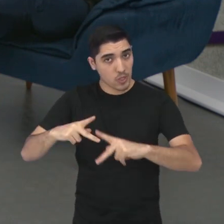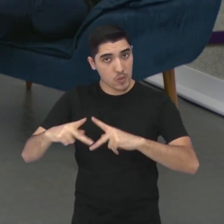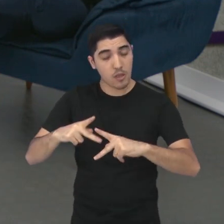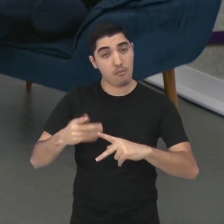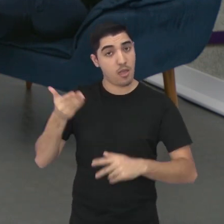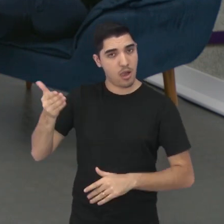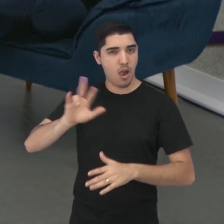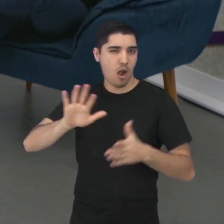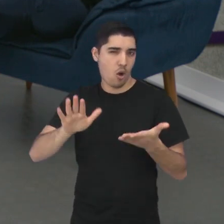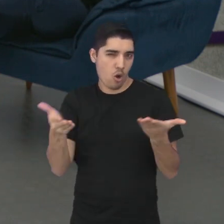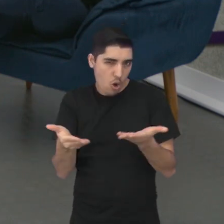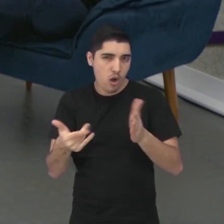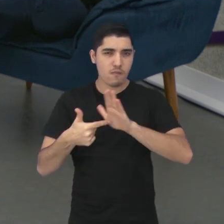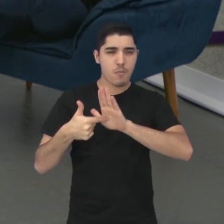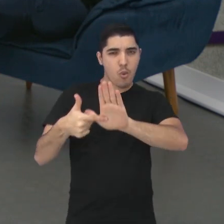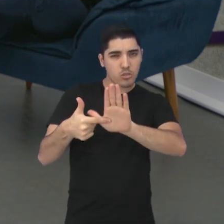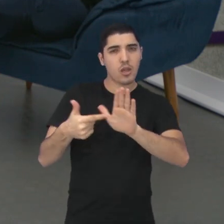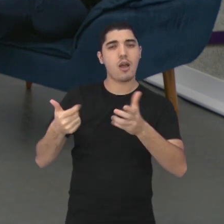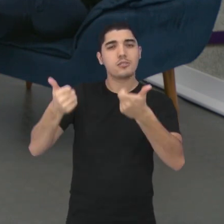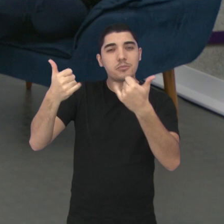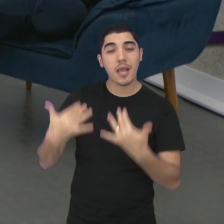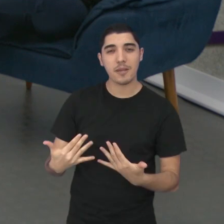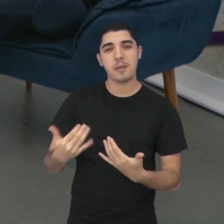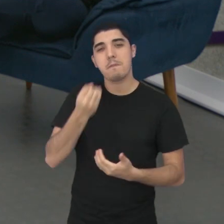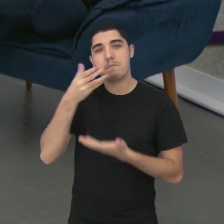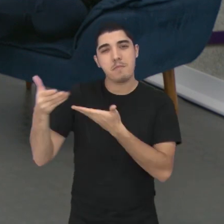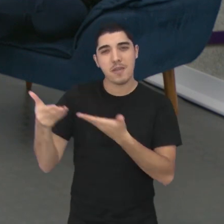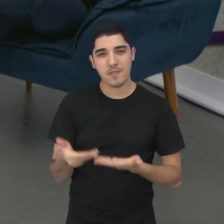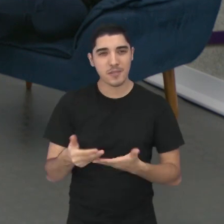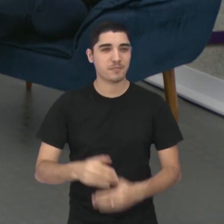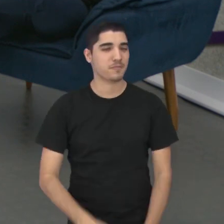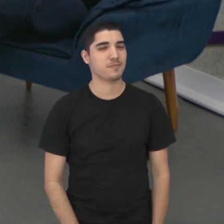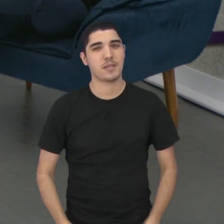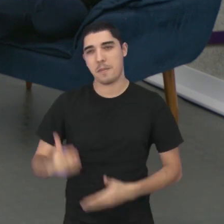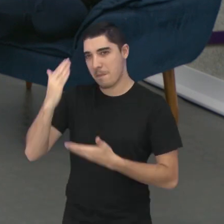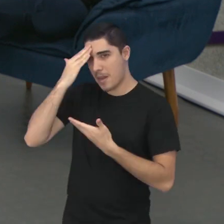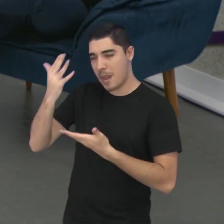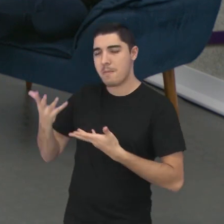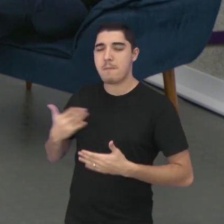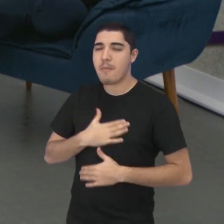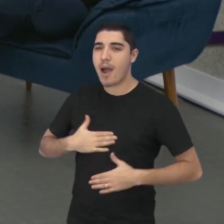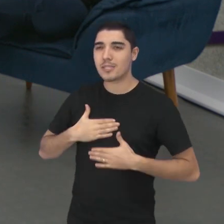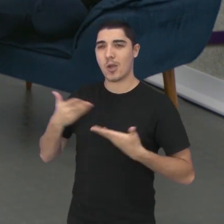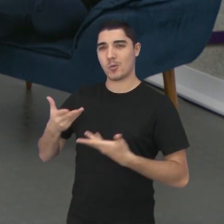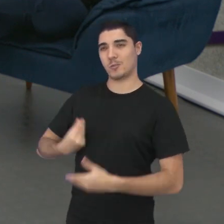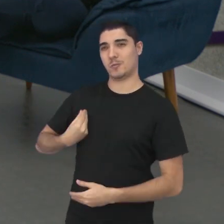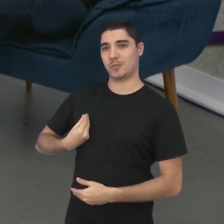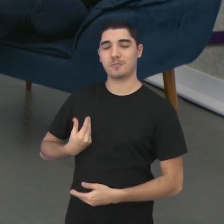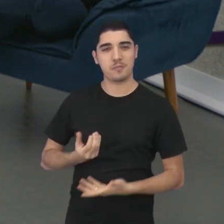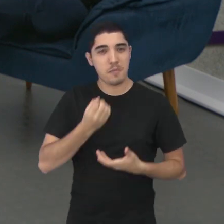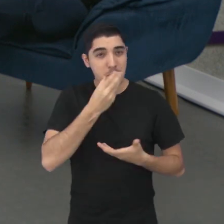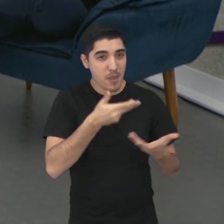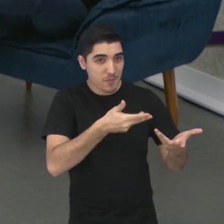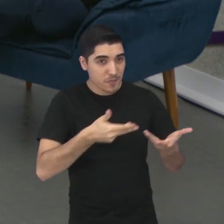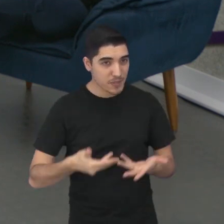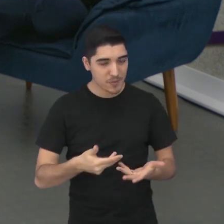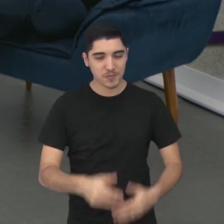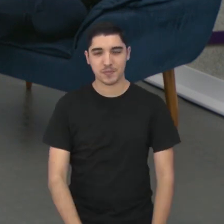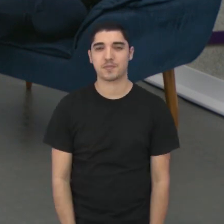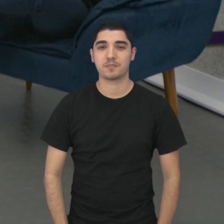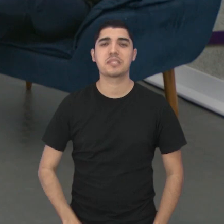Campos, que vai apresentar essa profissão para a gente. Seja bem-vindo, Elvis. Muito obrigado, é um prazer estar aqui com vocês hoje. Seja